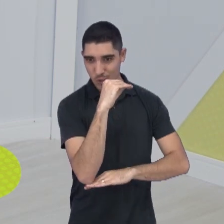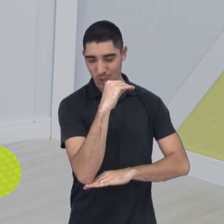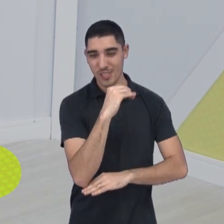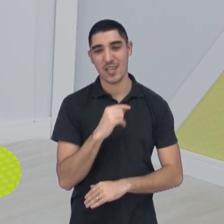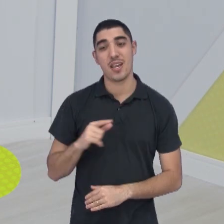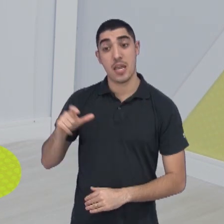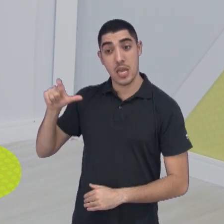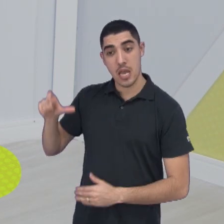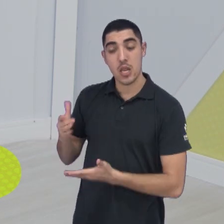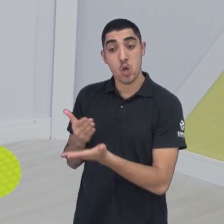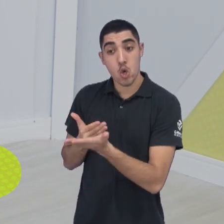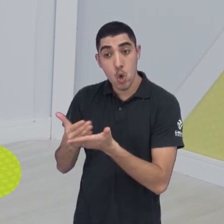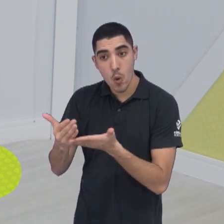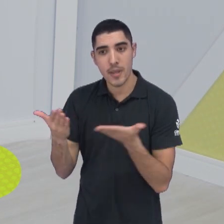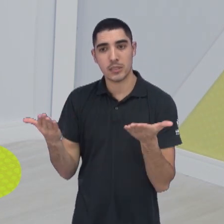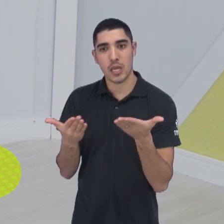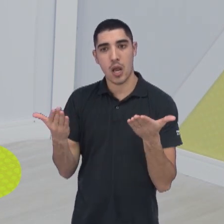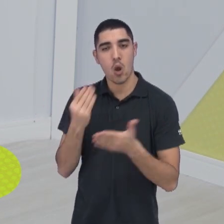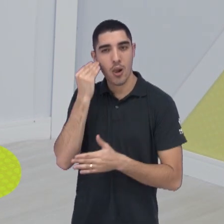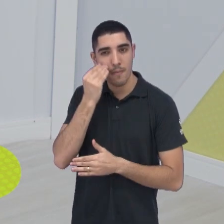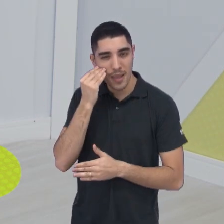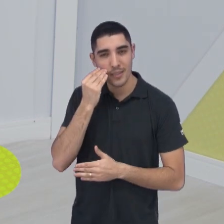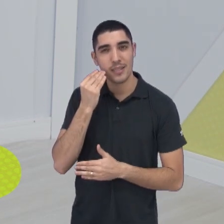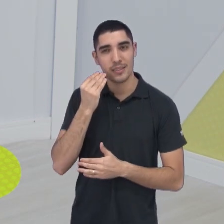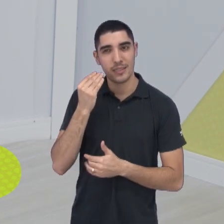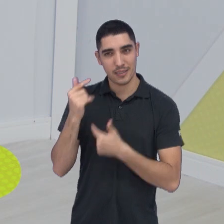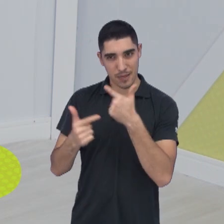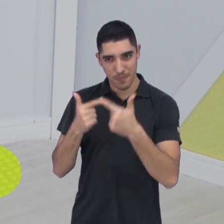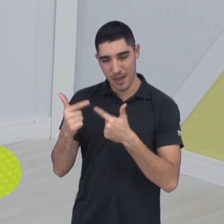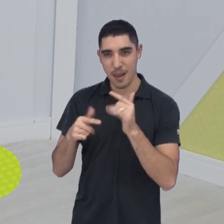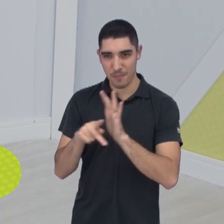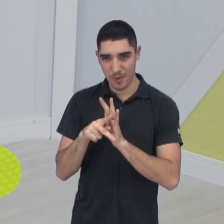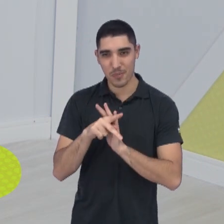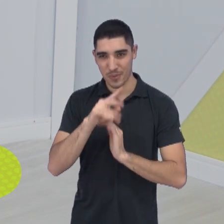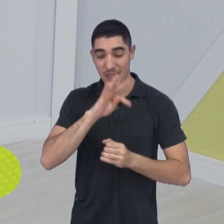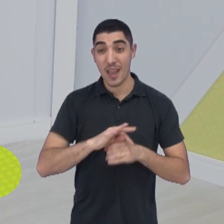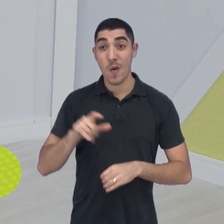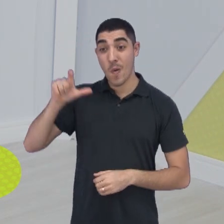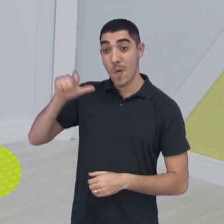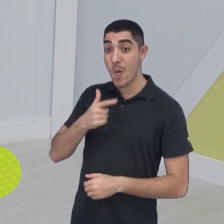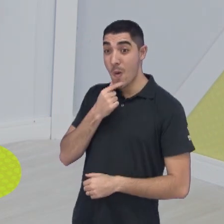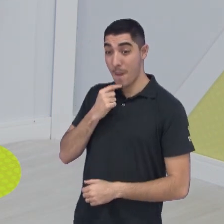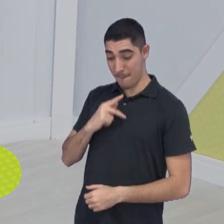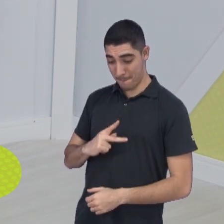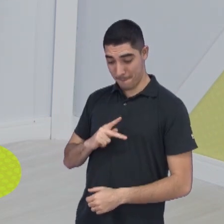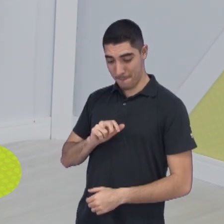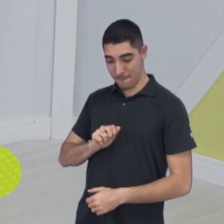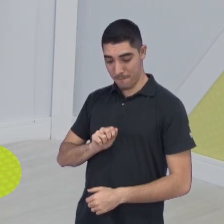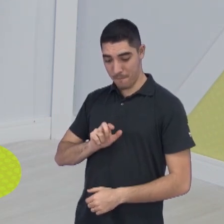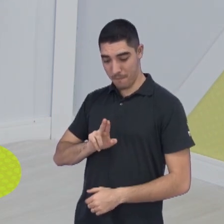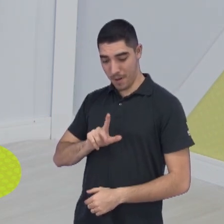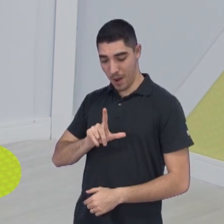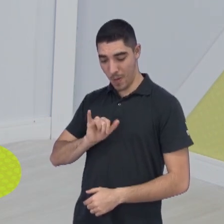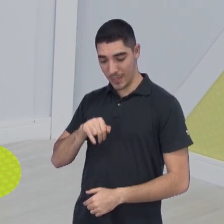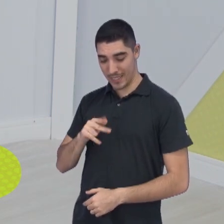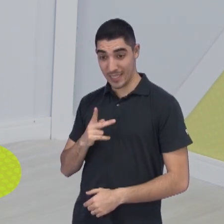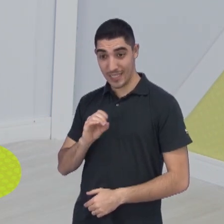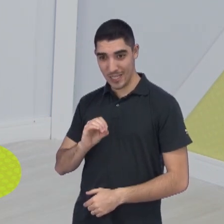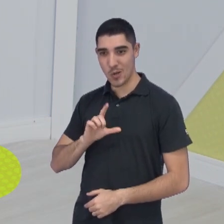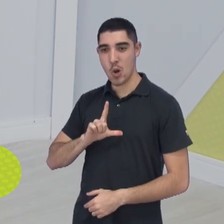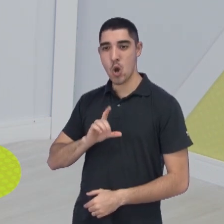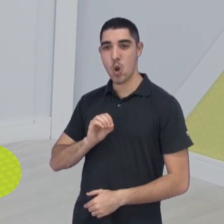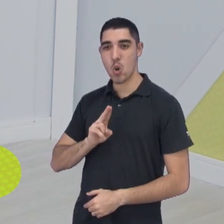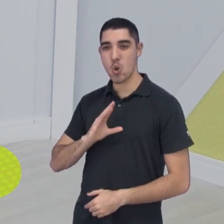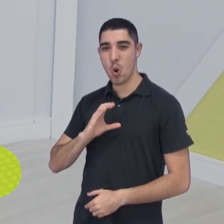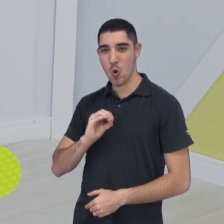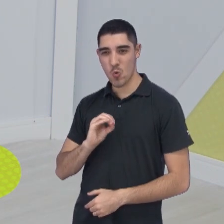aí começando a carreira de treinador, sofreu no apito do nosso Paulinho louco ali atrás do banco. Já é uma figuraça, todo mundo é amigo do Paulinho